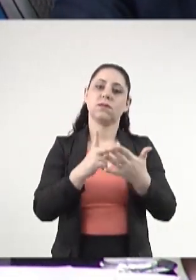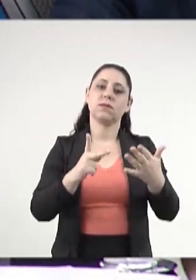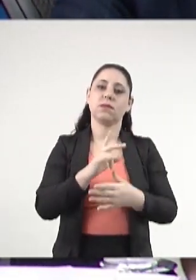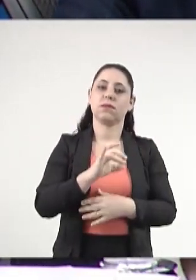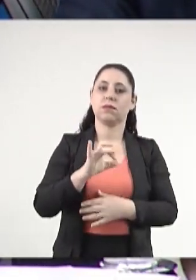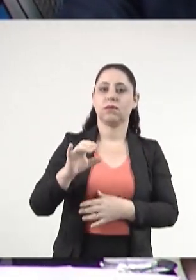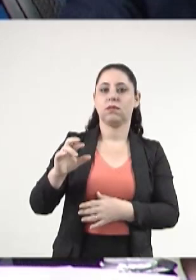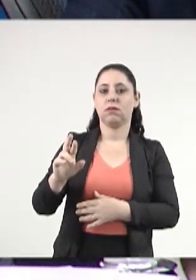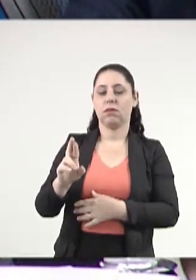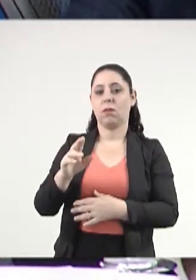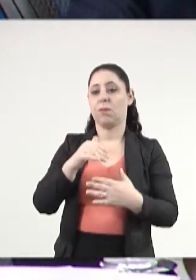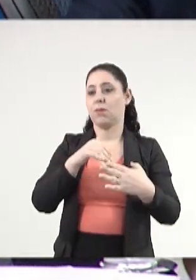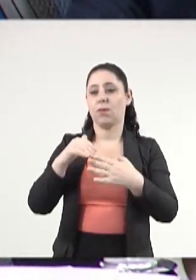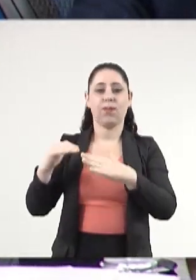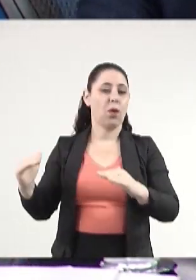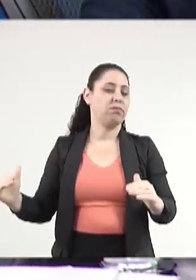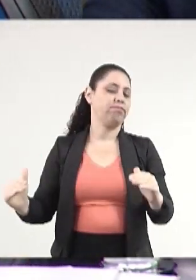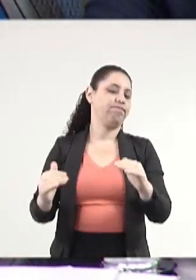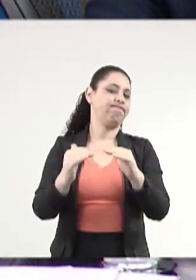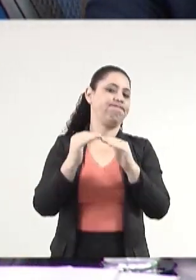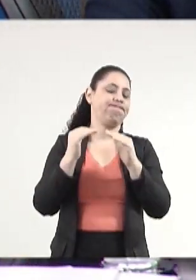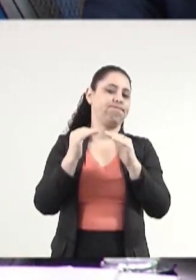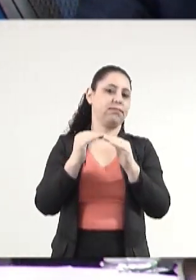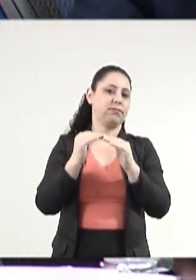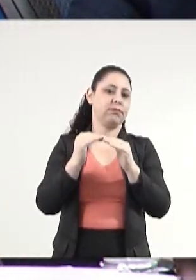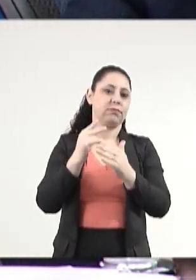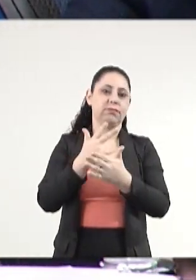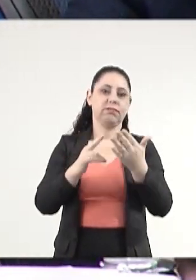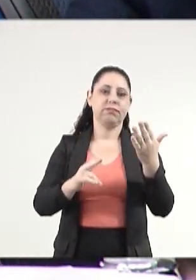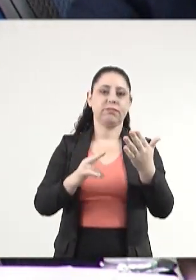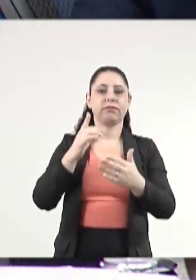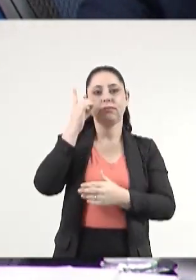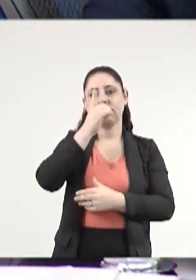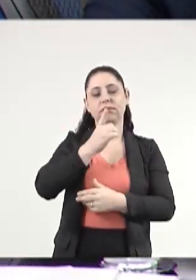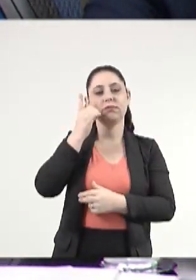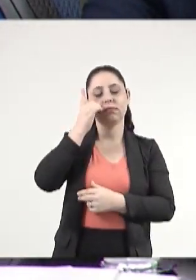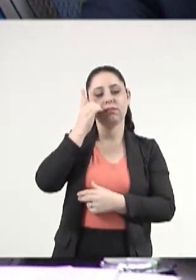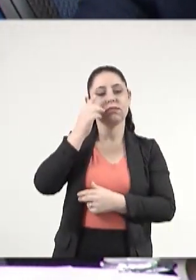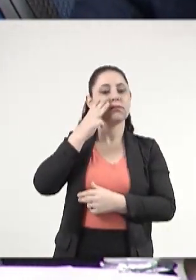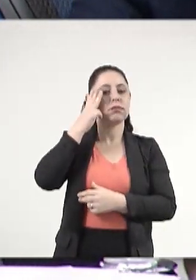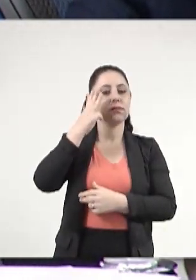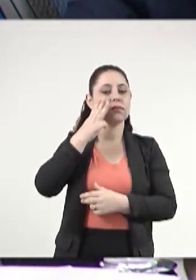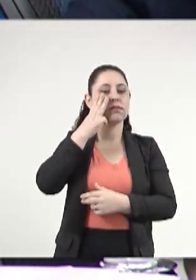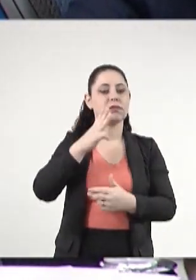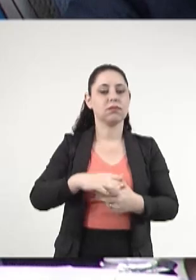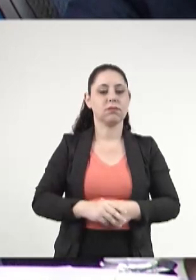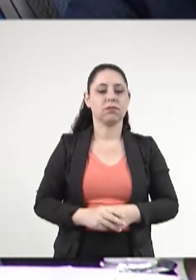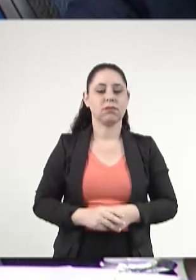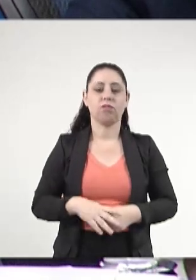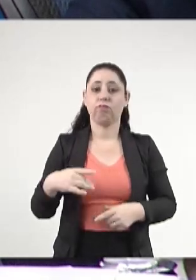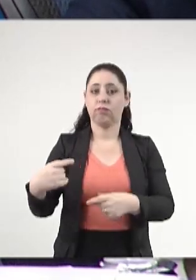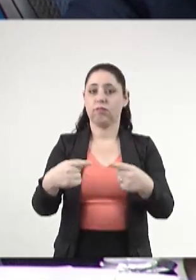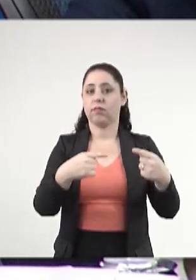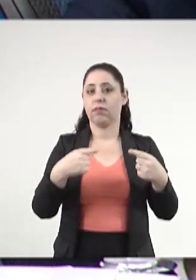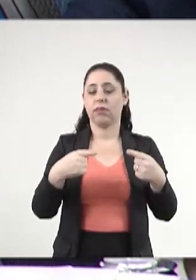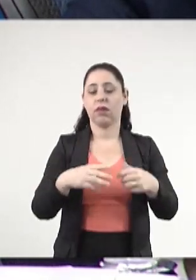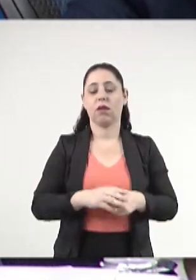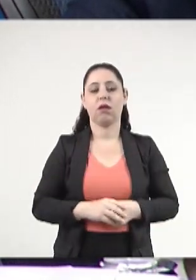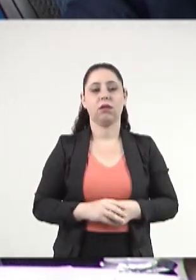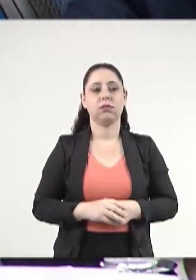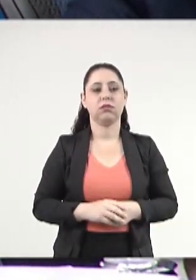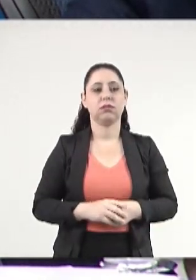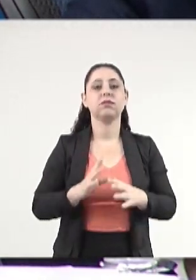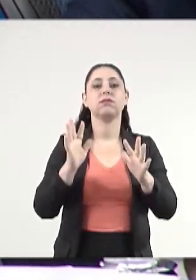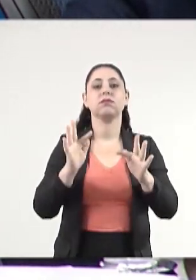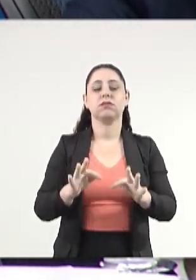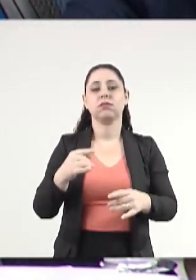Constituição, Justiça e Redação foi favorável por unanimidade. A relatora foi a ilustre deputada Mara Caseiro. Em discussão.